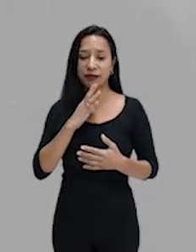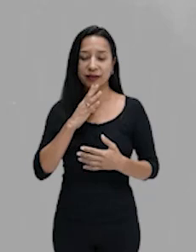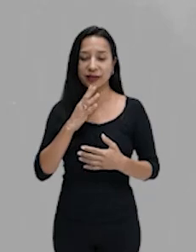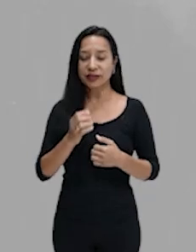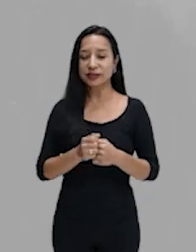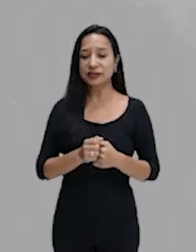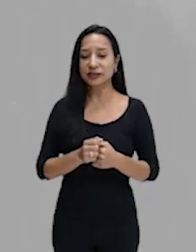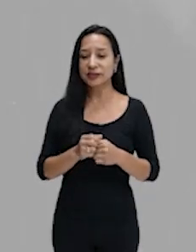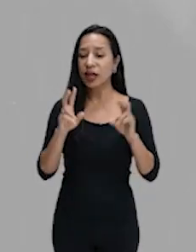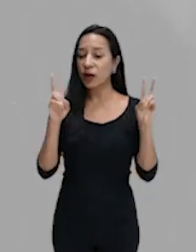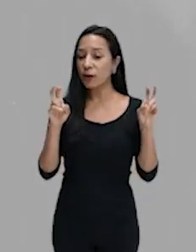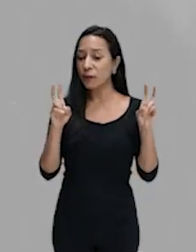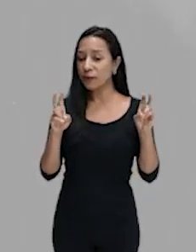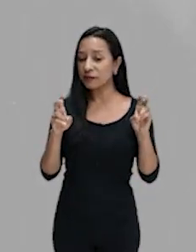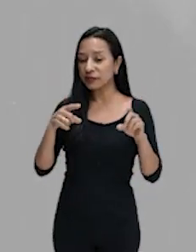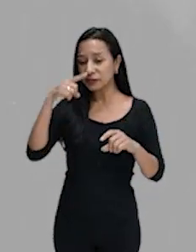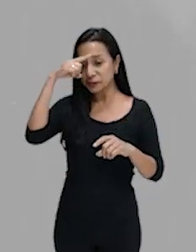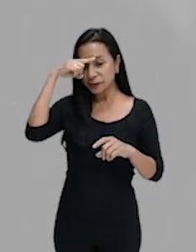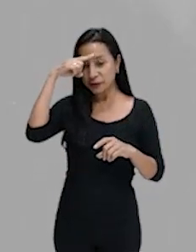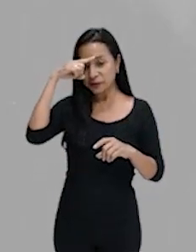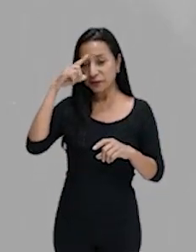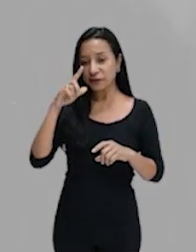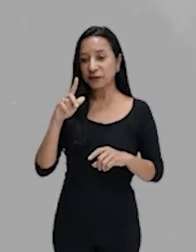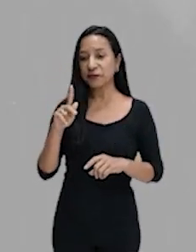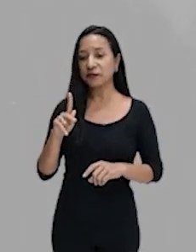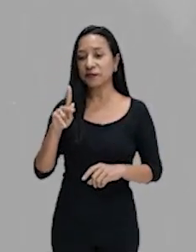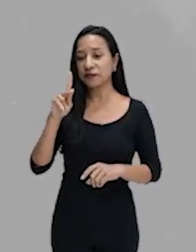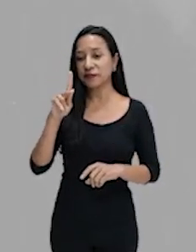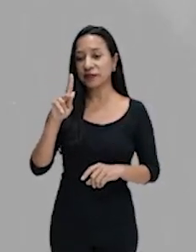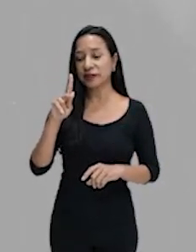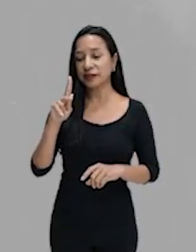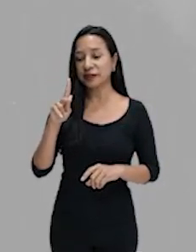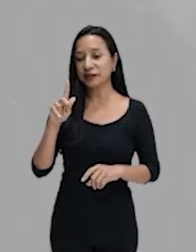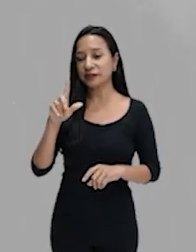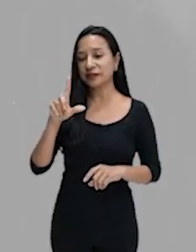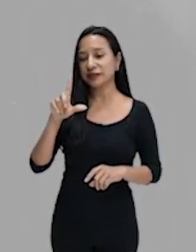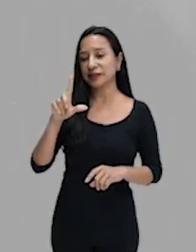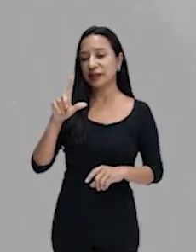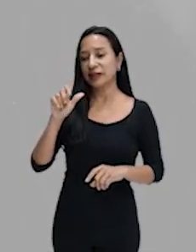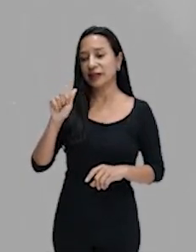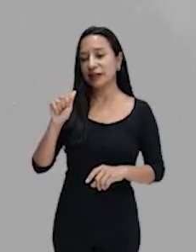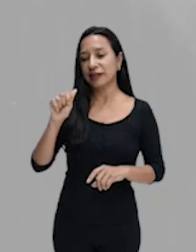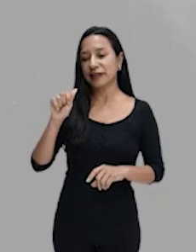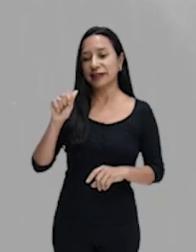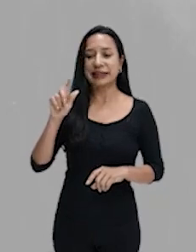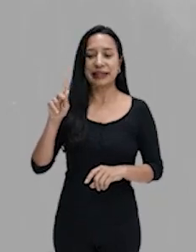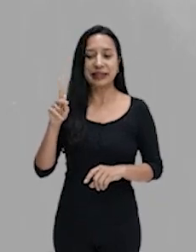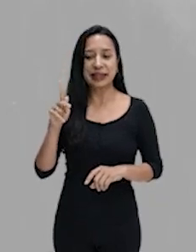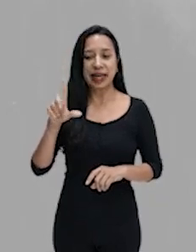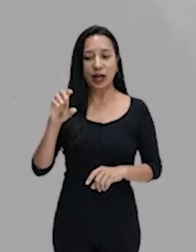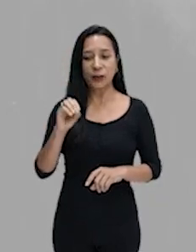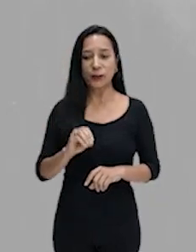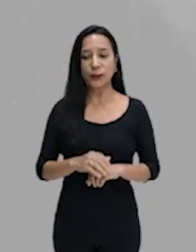gente, é uma frase da Frida Kahlo e vocês, principalmente as meninas, usam